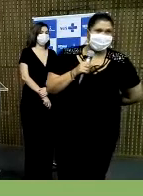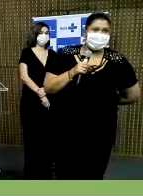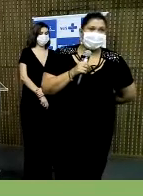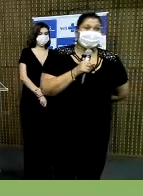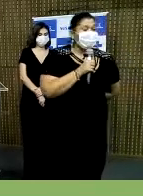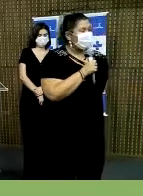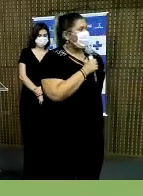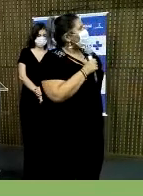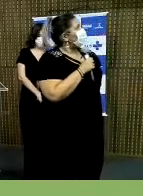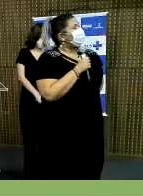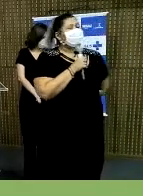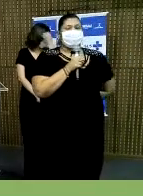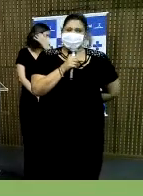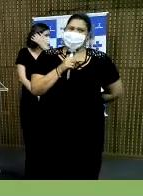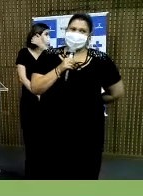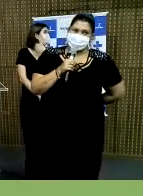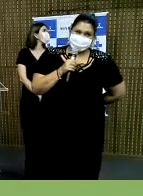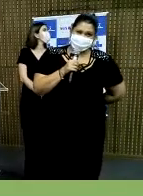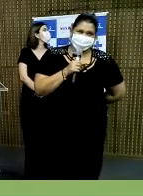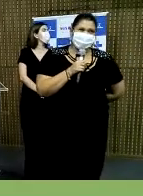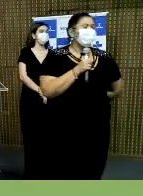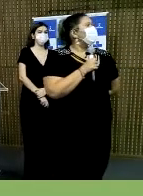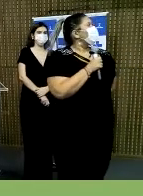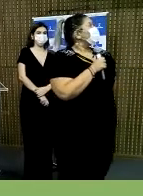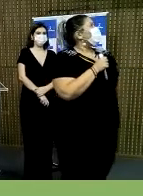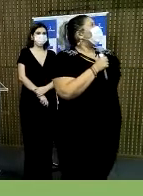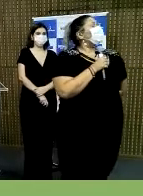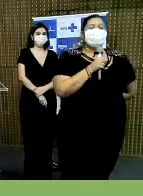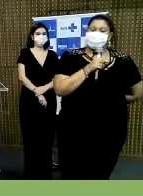enfermeiros, 3 dentistas, 3 ASBs,